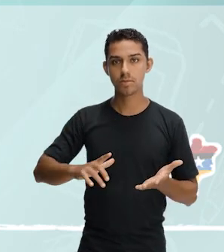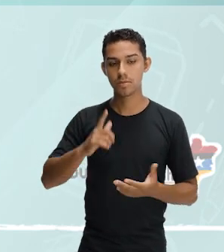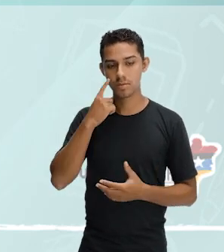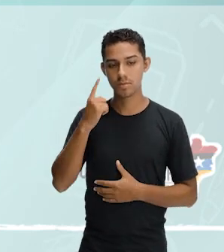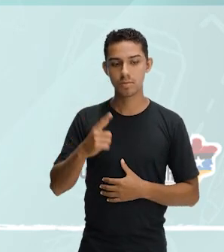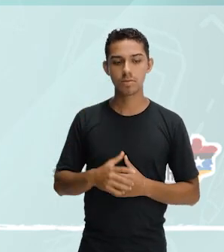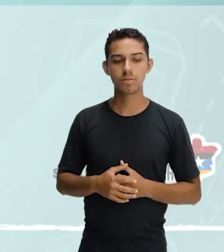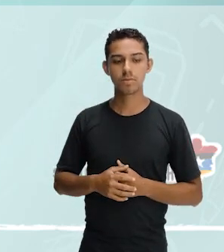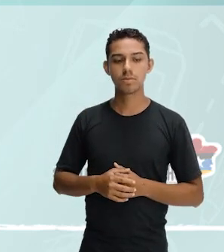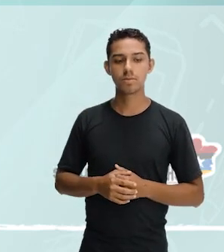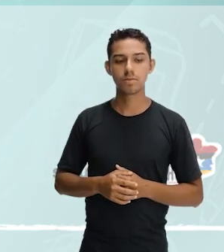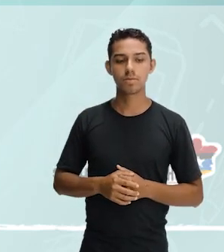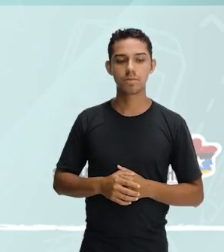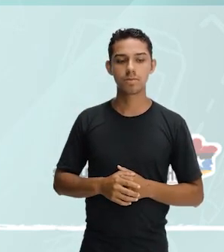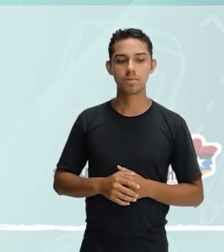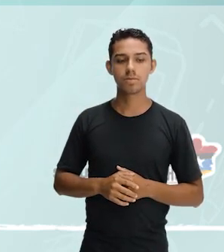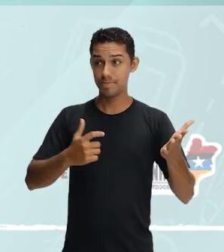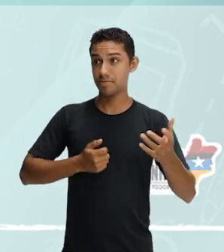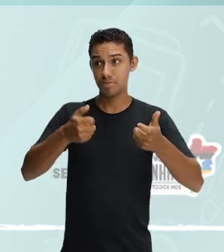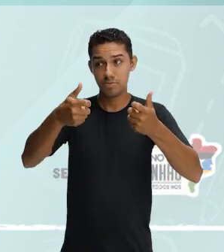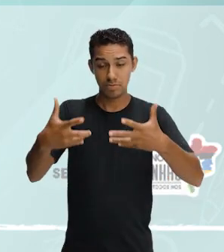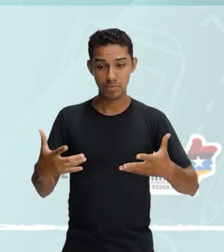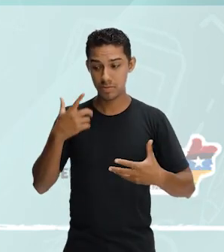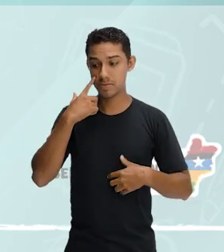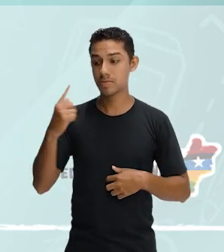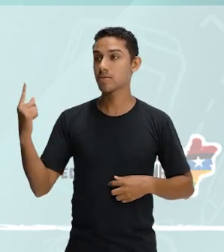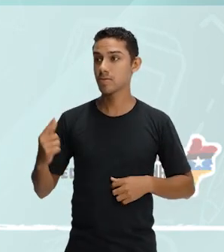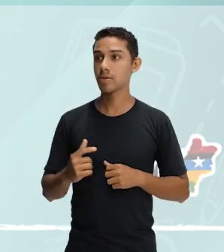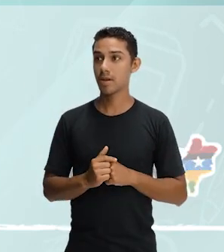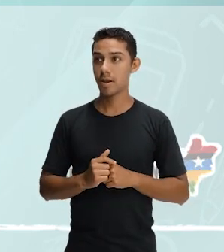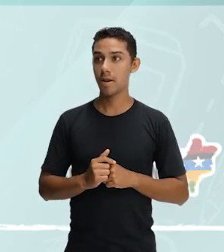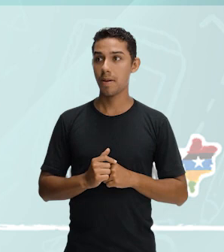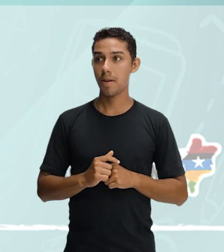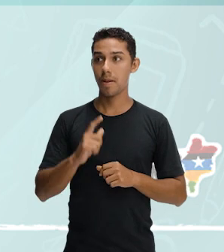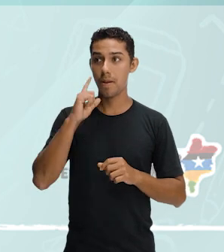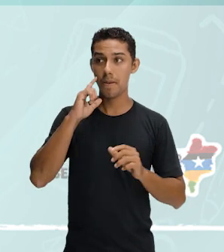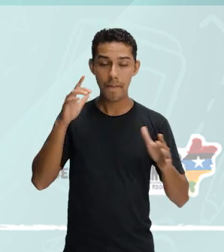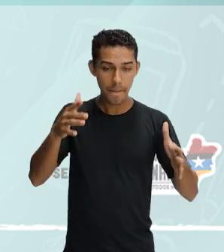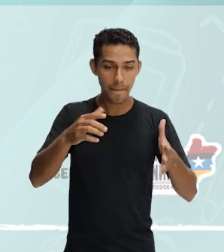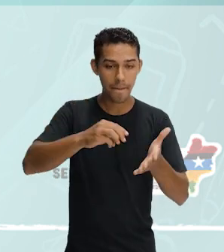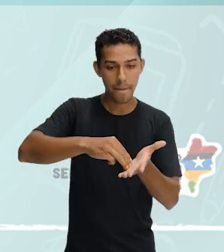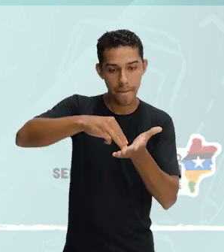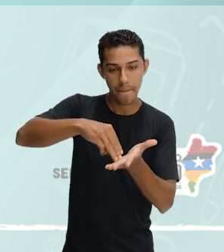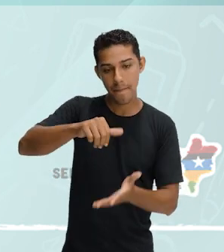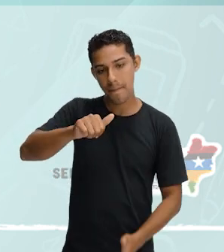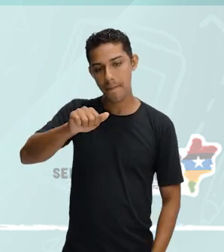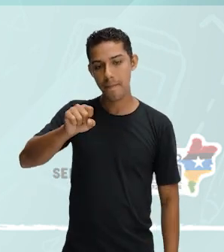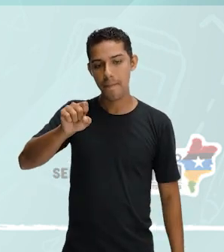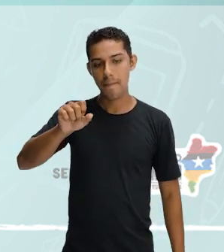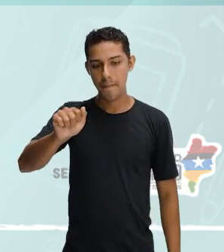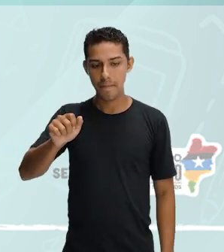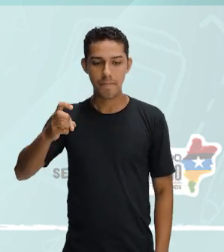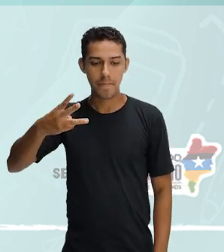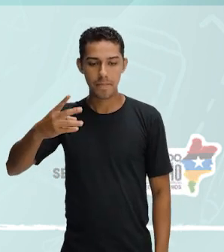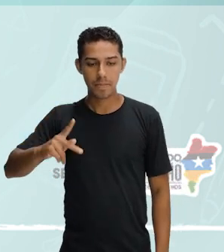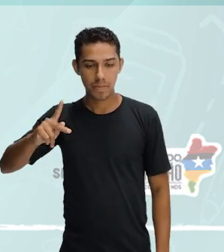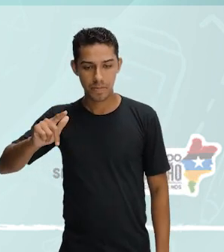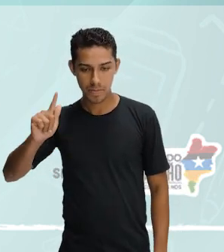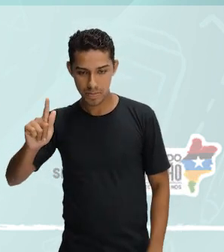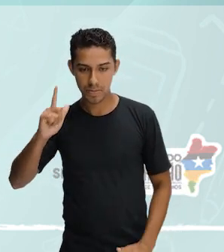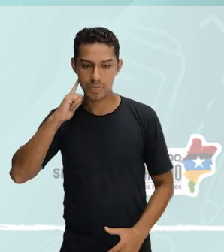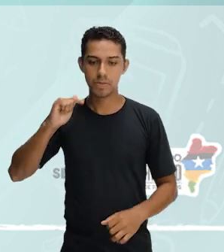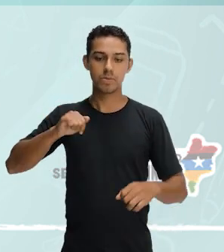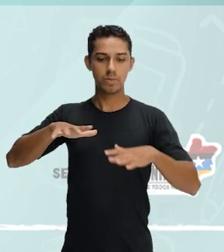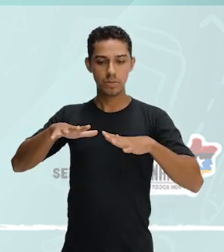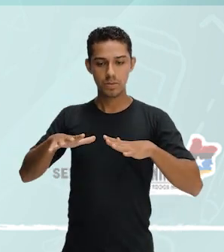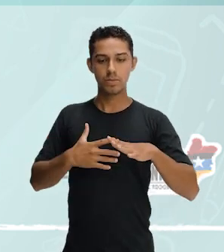Na próxima questão nós temos o seguinte: um corpo de massa 3 kg move-se a uma velocidade escalar constante